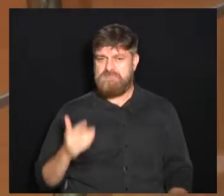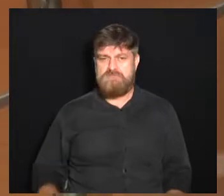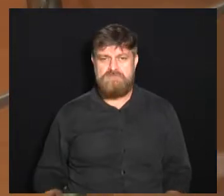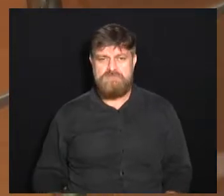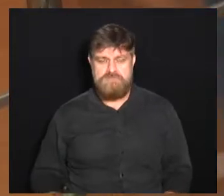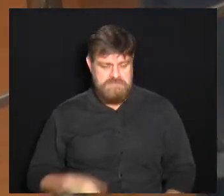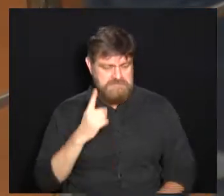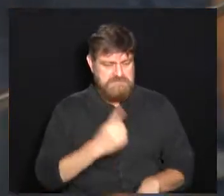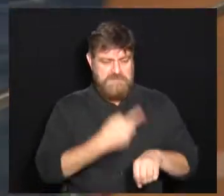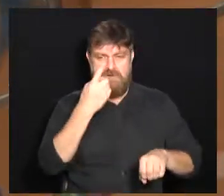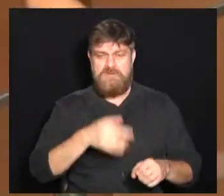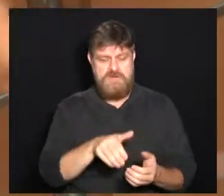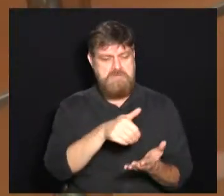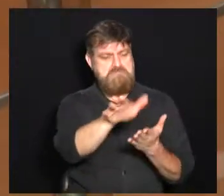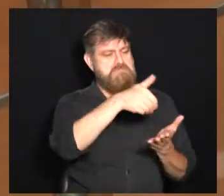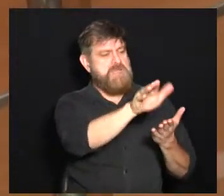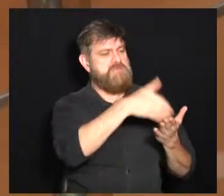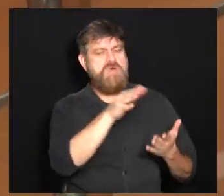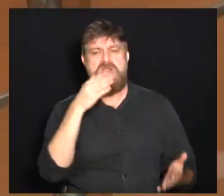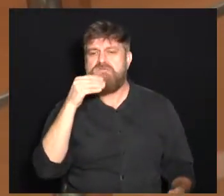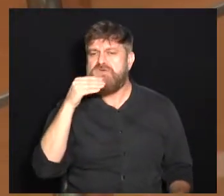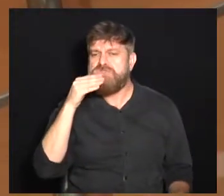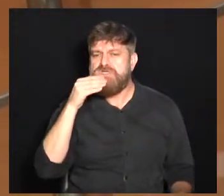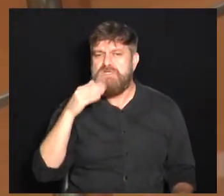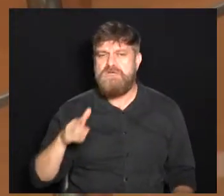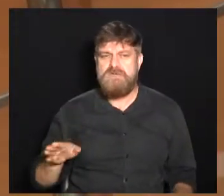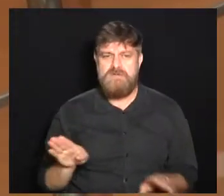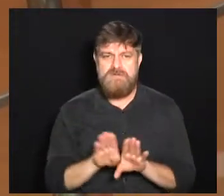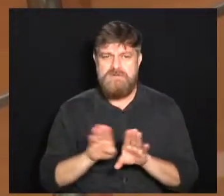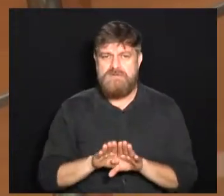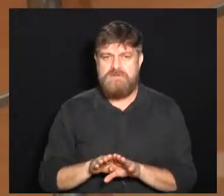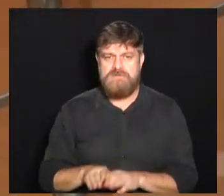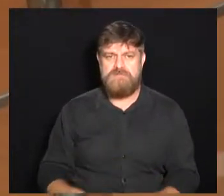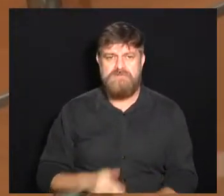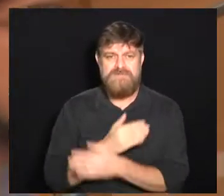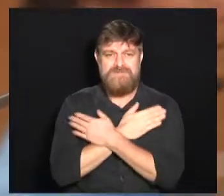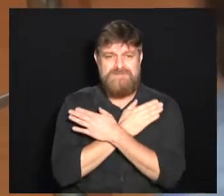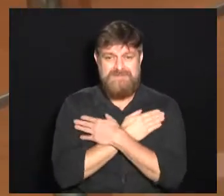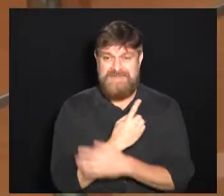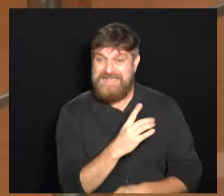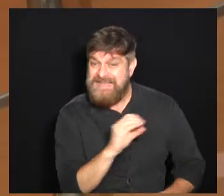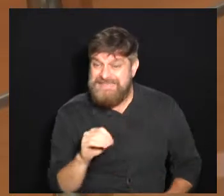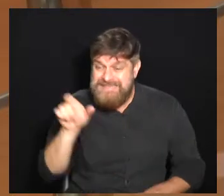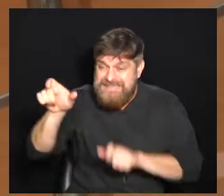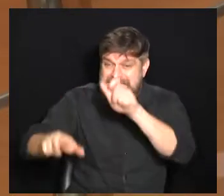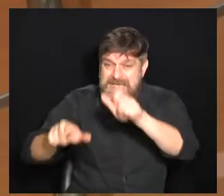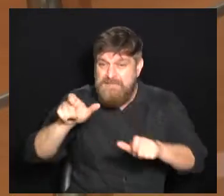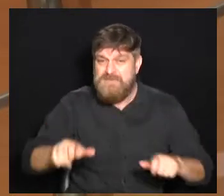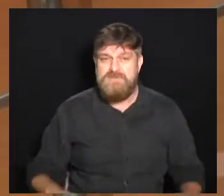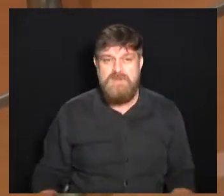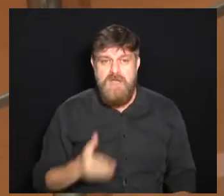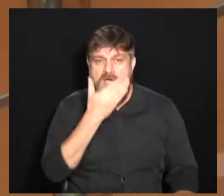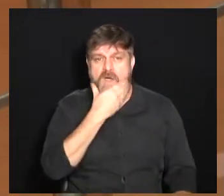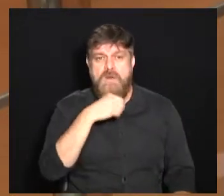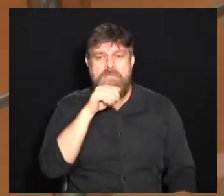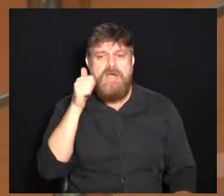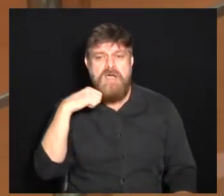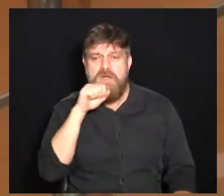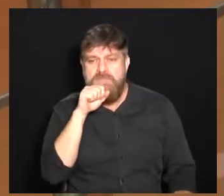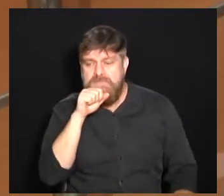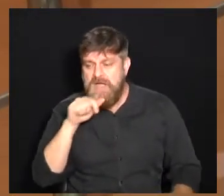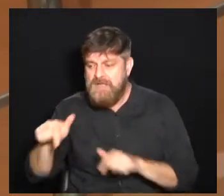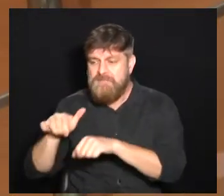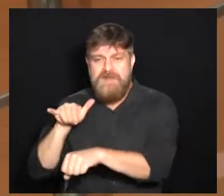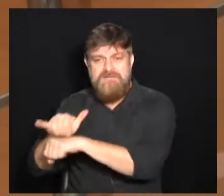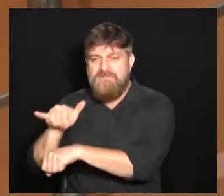lá, dispensa todos os funcionários, além dessa dispensa de mais de 100 funcionários, os pais que têm que faltar ao trabalho, a